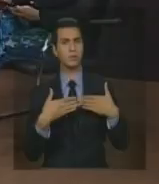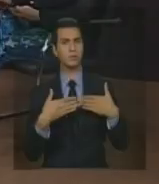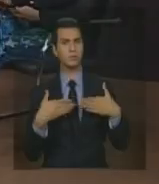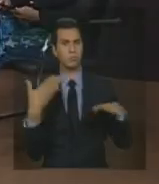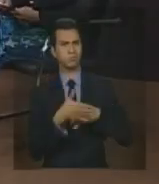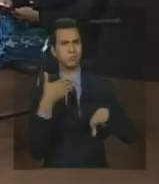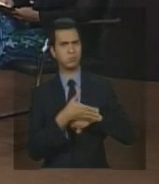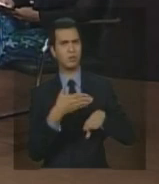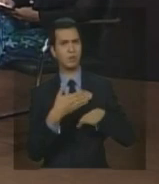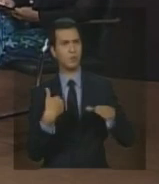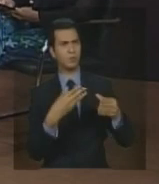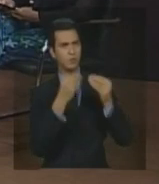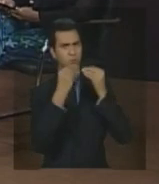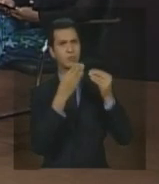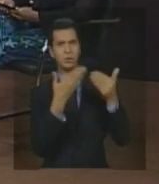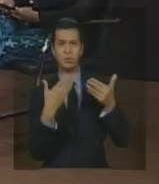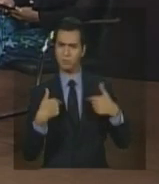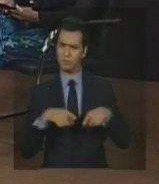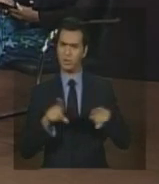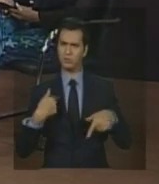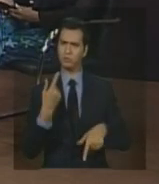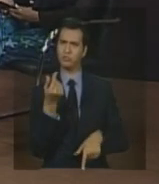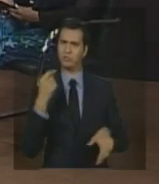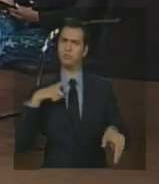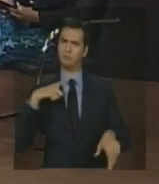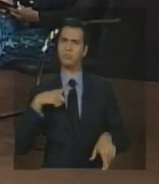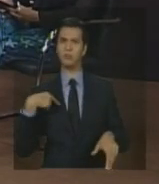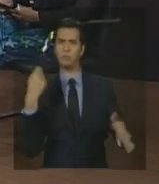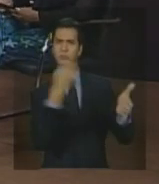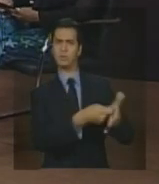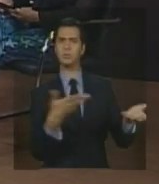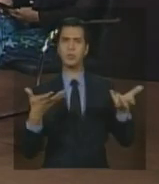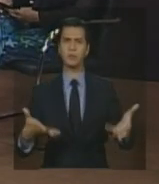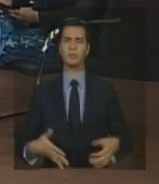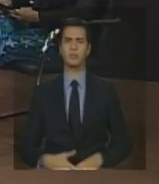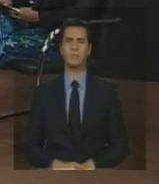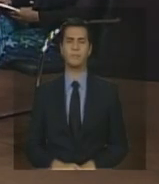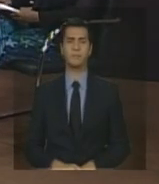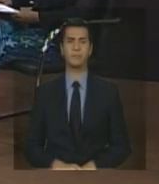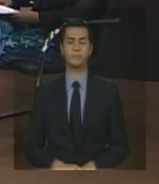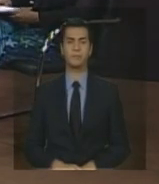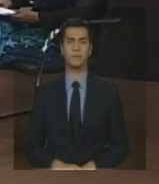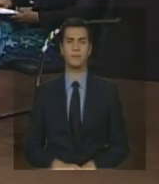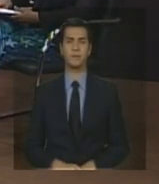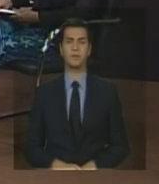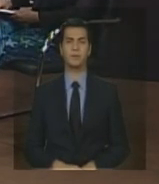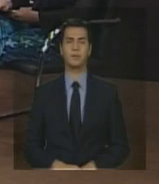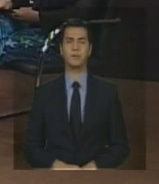Mas enquanto eu puder pagar, eu quero ter o direito de exercer minha cidadania e de poder pagar. Então,